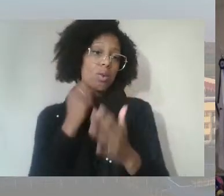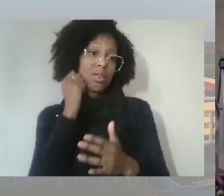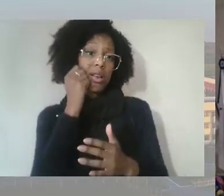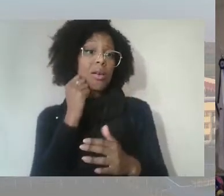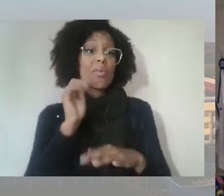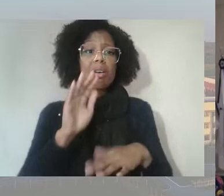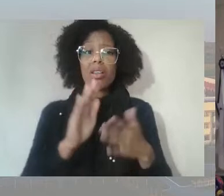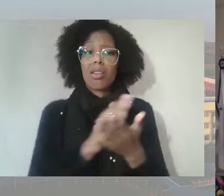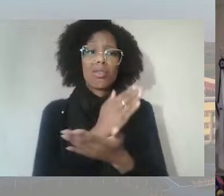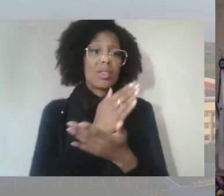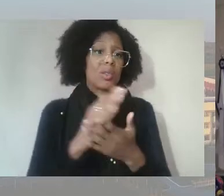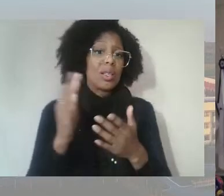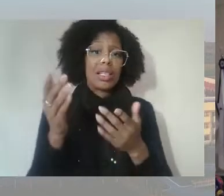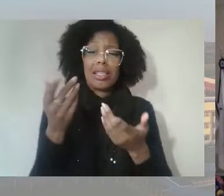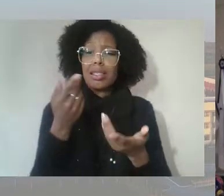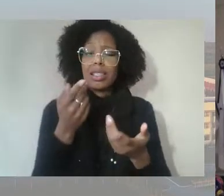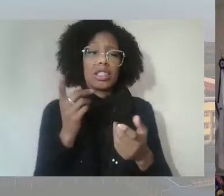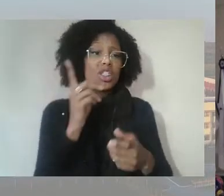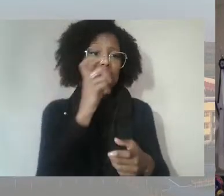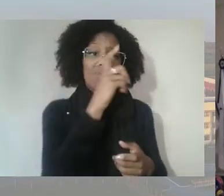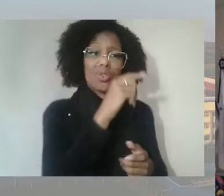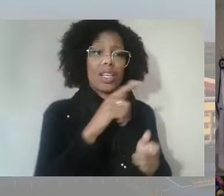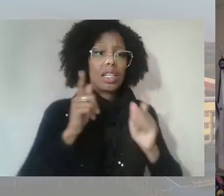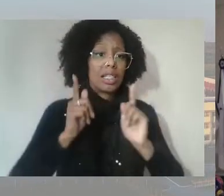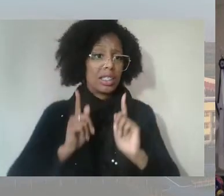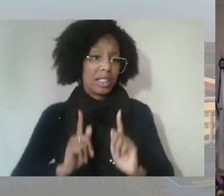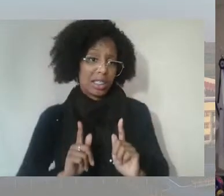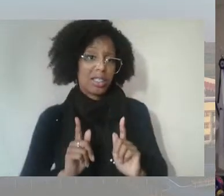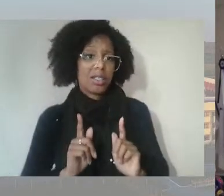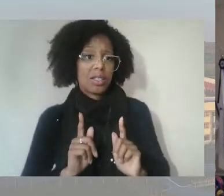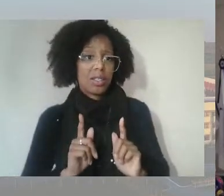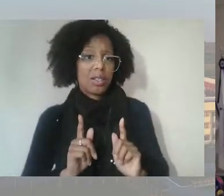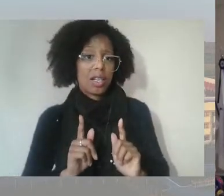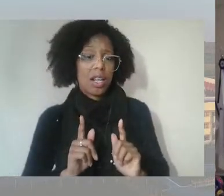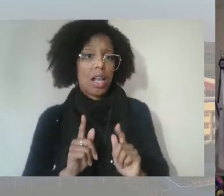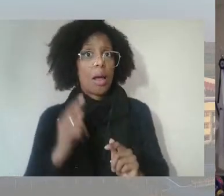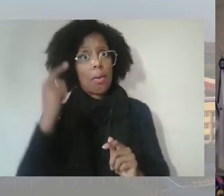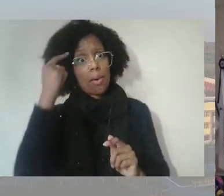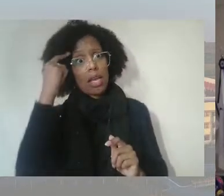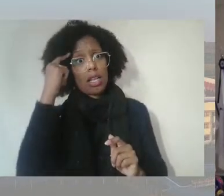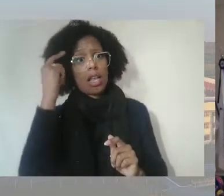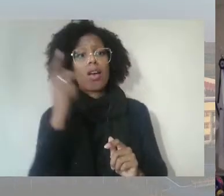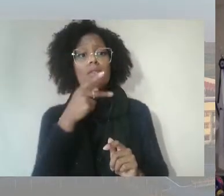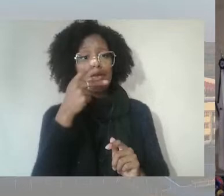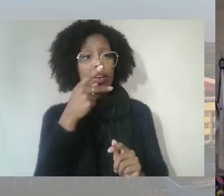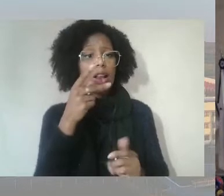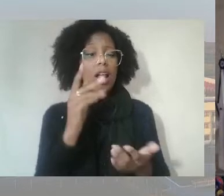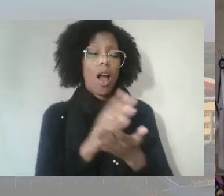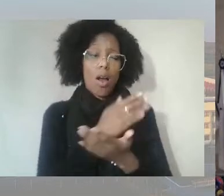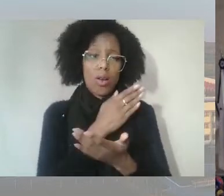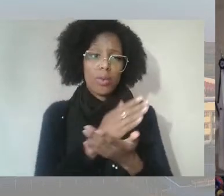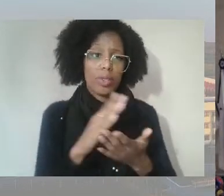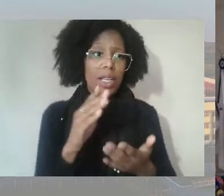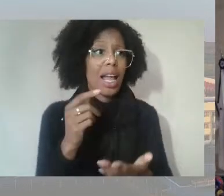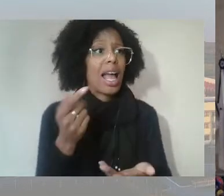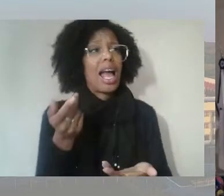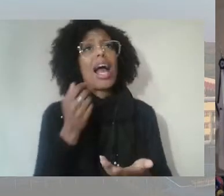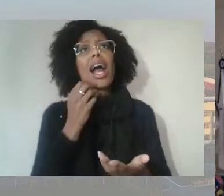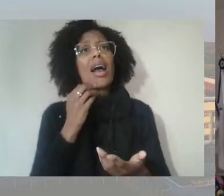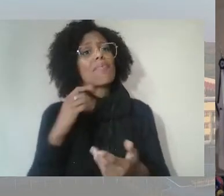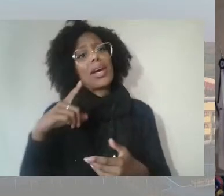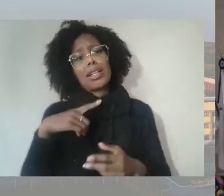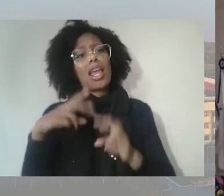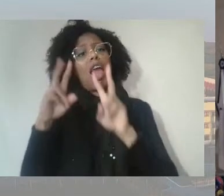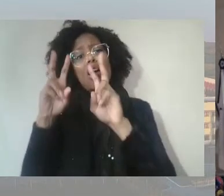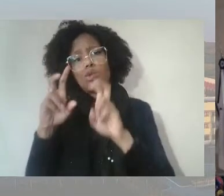da gestão, da desgaste da figura do reitor. E aí, quando alguns dizem, olha, mas tem questões políticas que